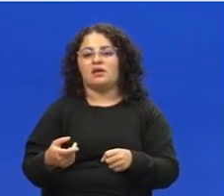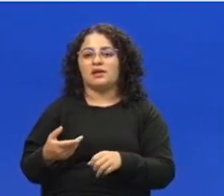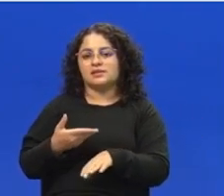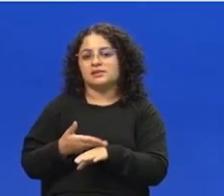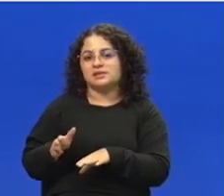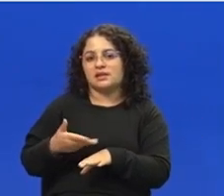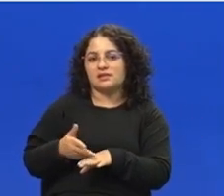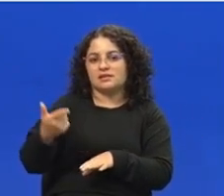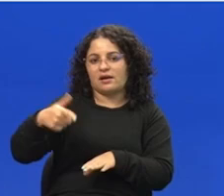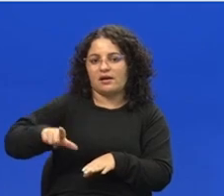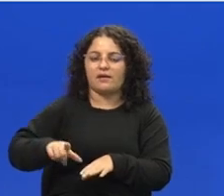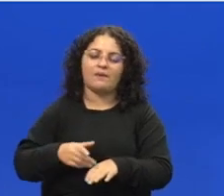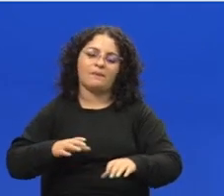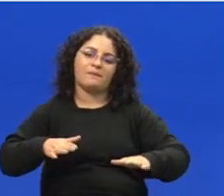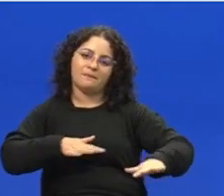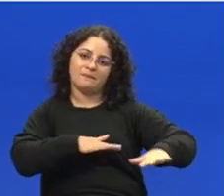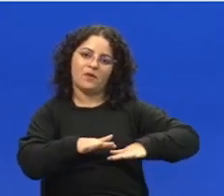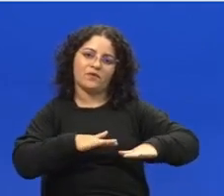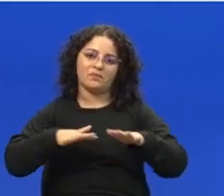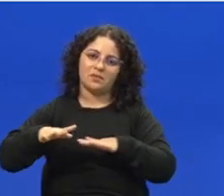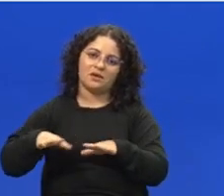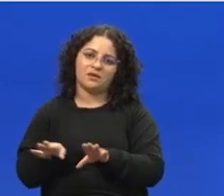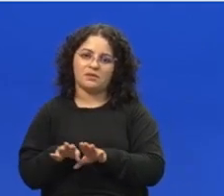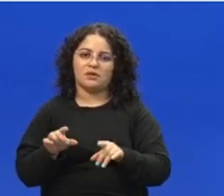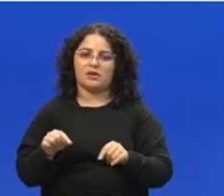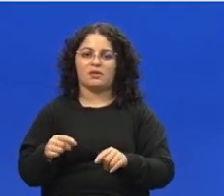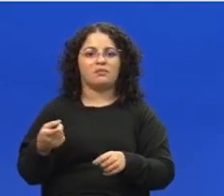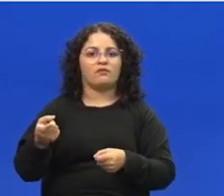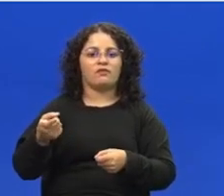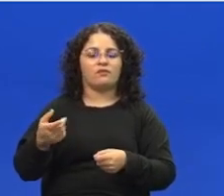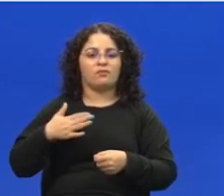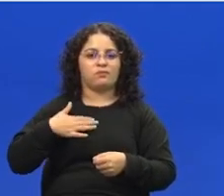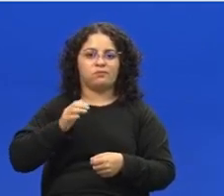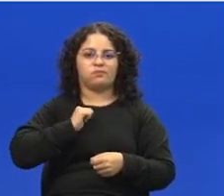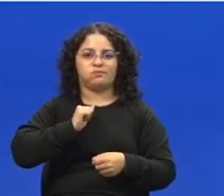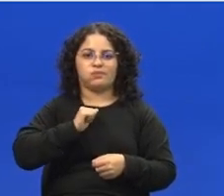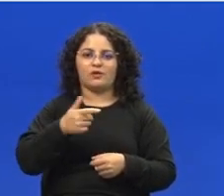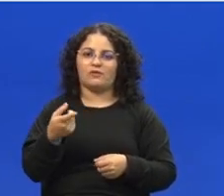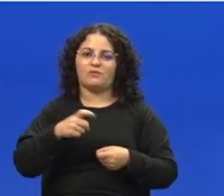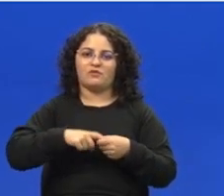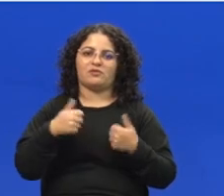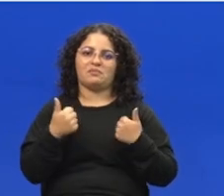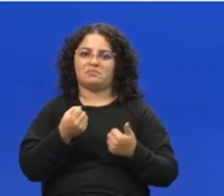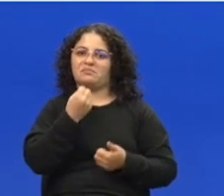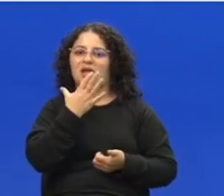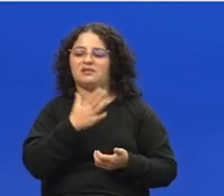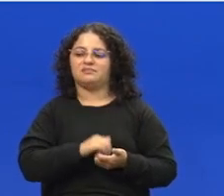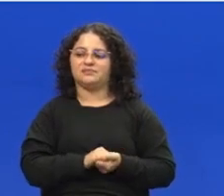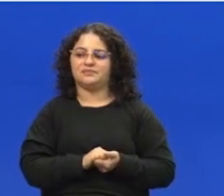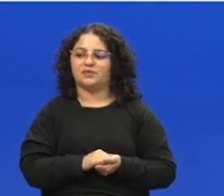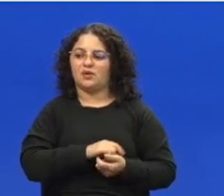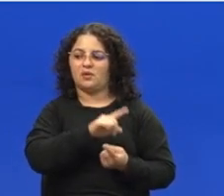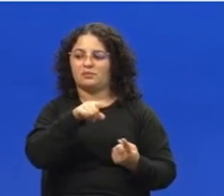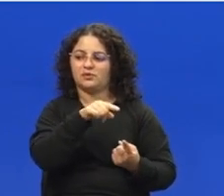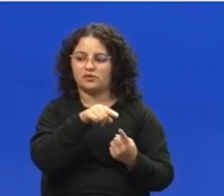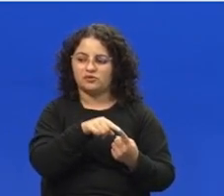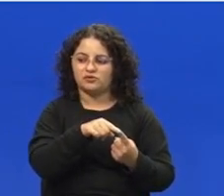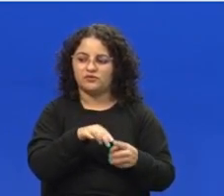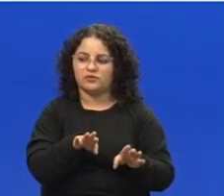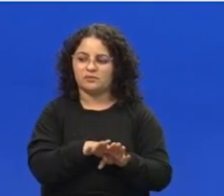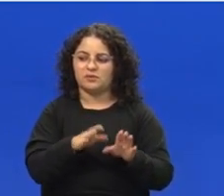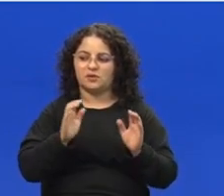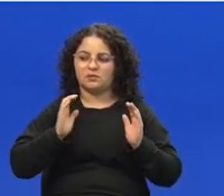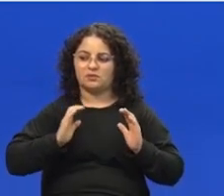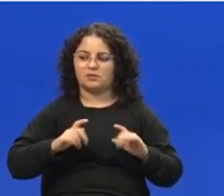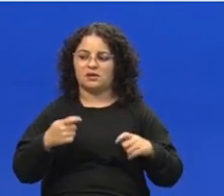do movimento e essa parte do recondicionamento cardiovascular, como eu mencionei anteriormente. Então, nos nossos objetivos e condutas, eu